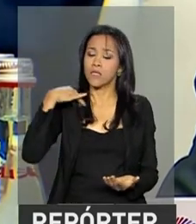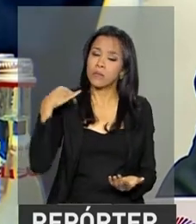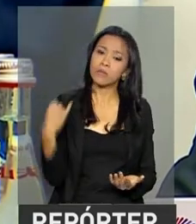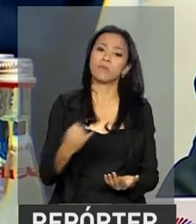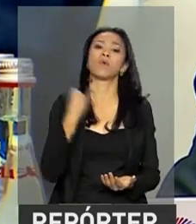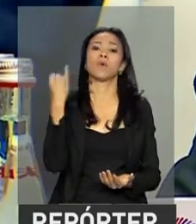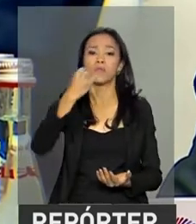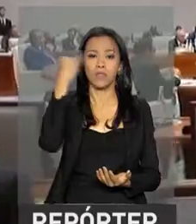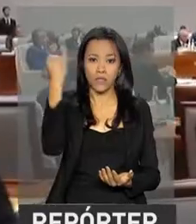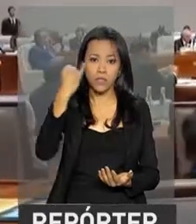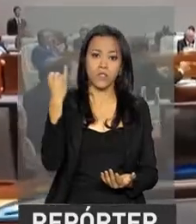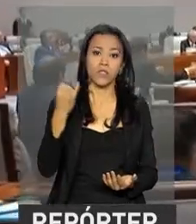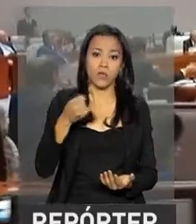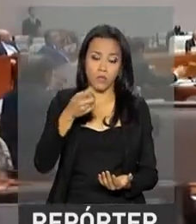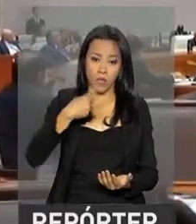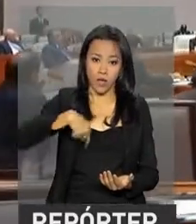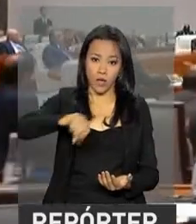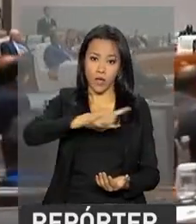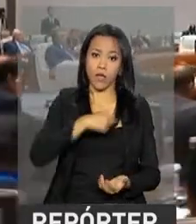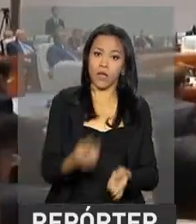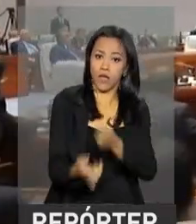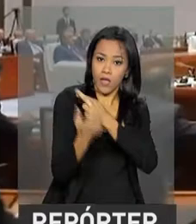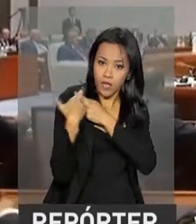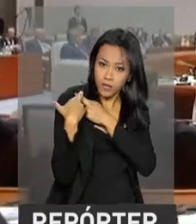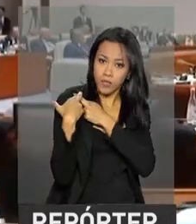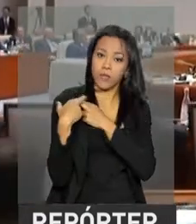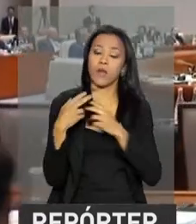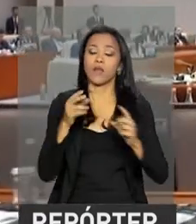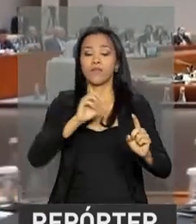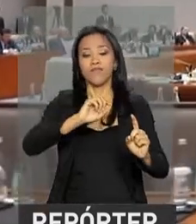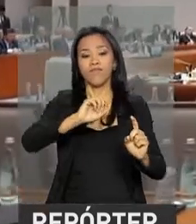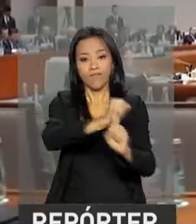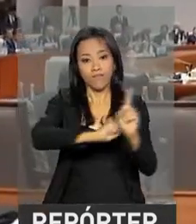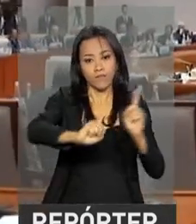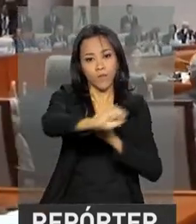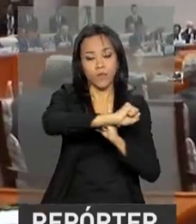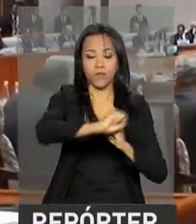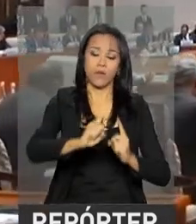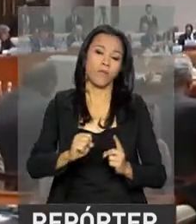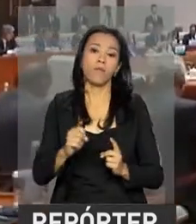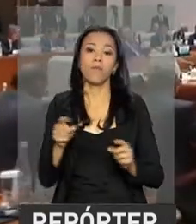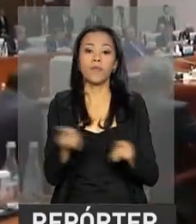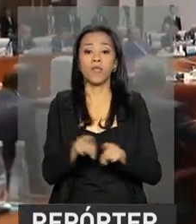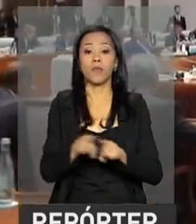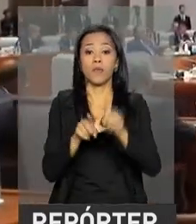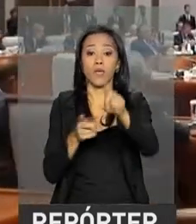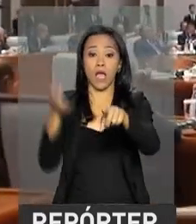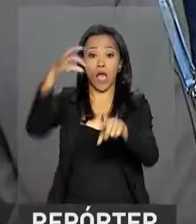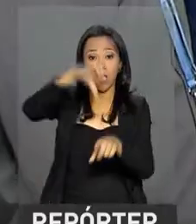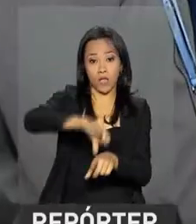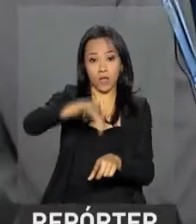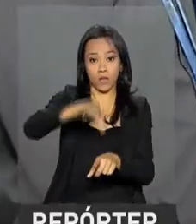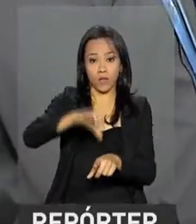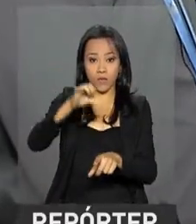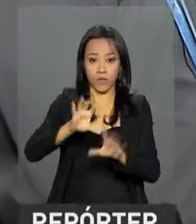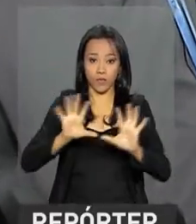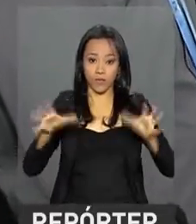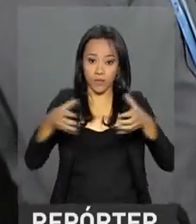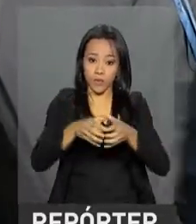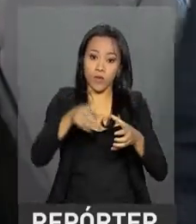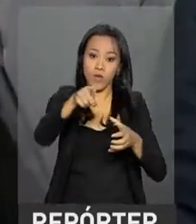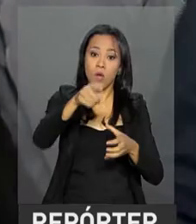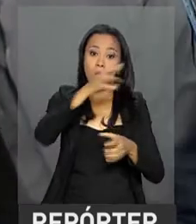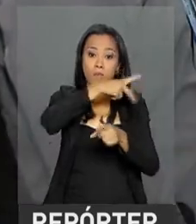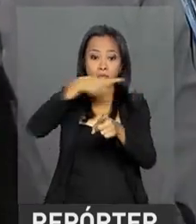exercício da responsabilidade social. Já sobre os resultados da 9ª cúpula do BRICS na China, o presidente Michel